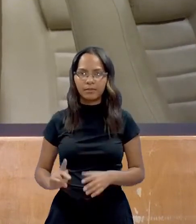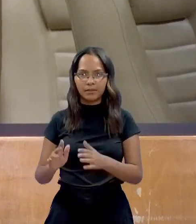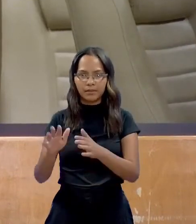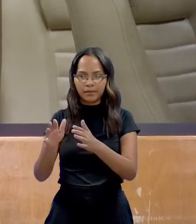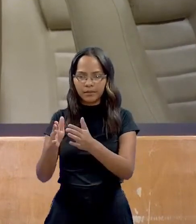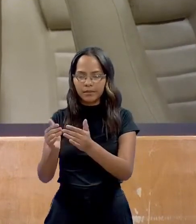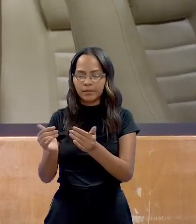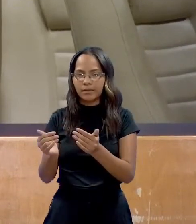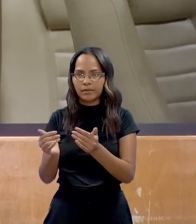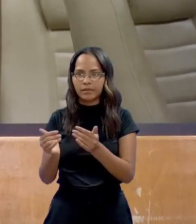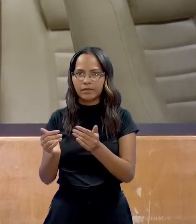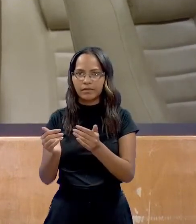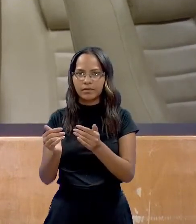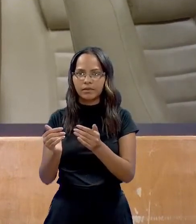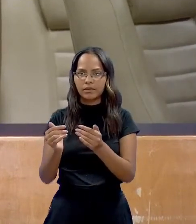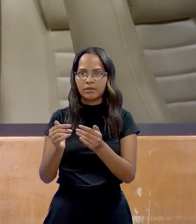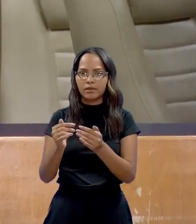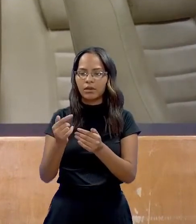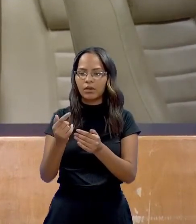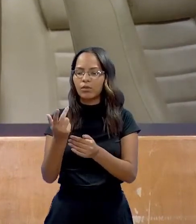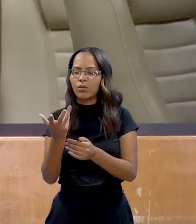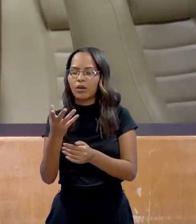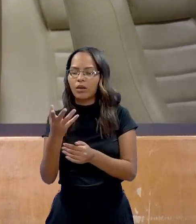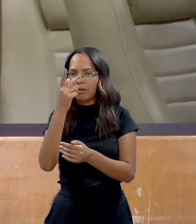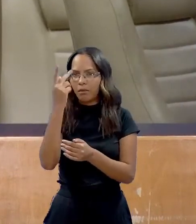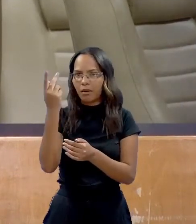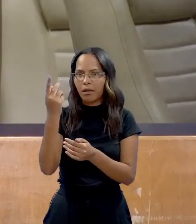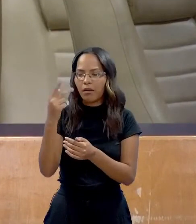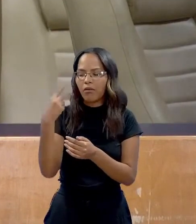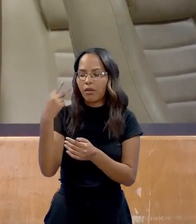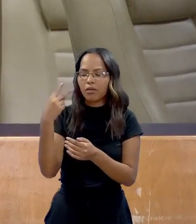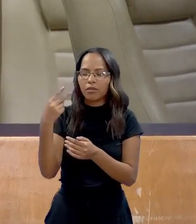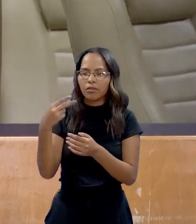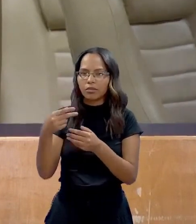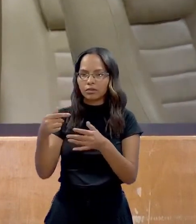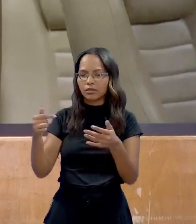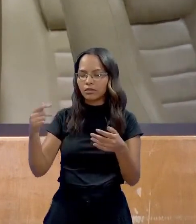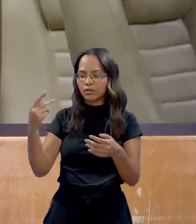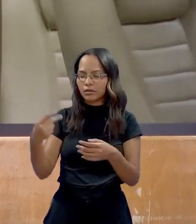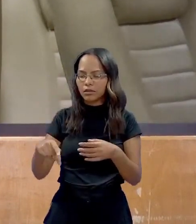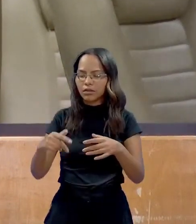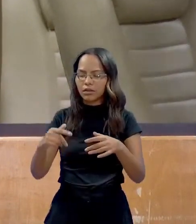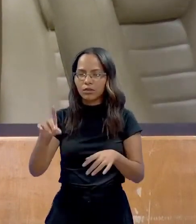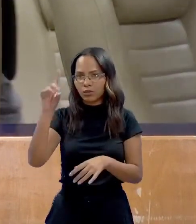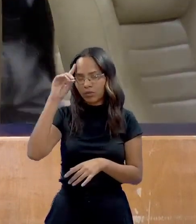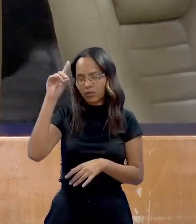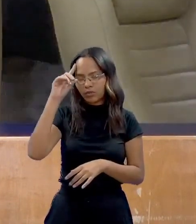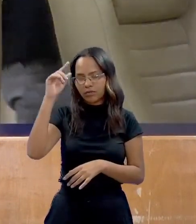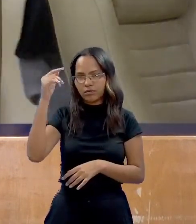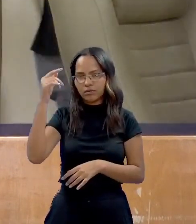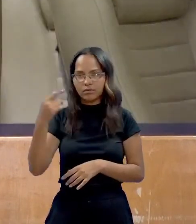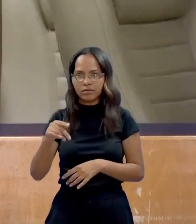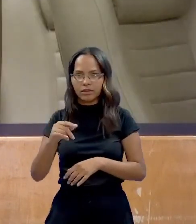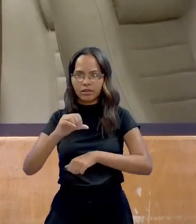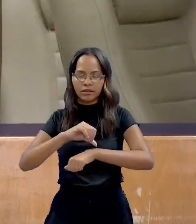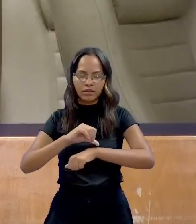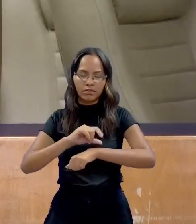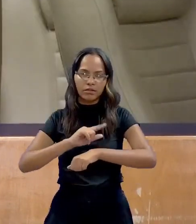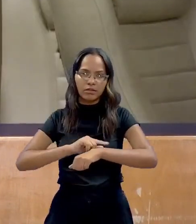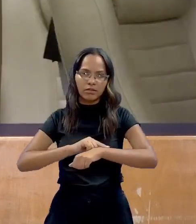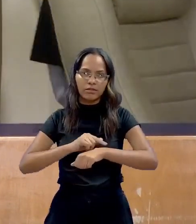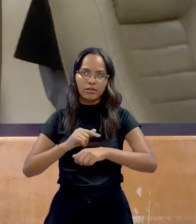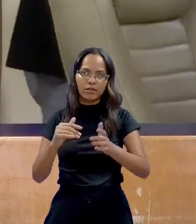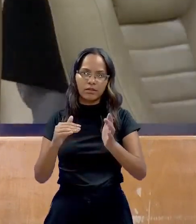implantação da conferência de coro nas sessões plenárias, a ser realizada todos os dias nos seguintes horários, das 9 às